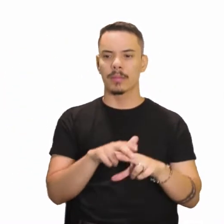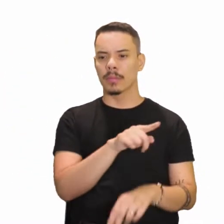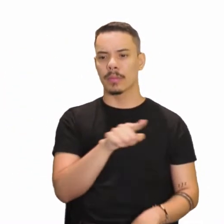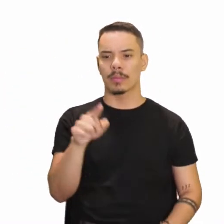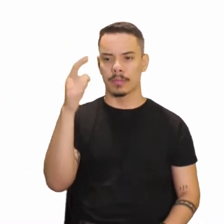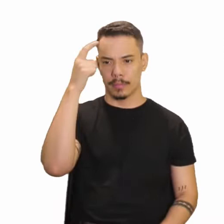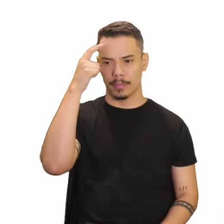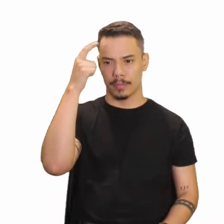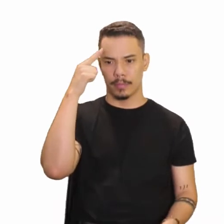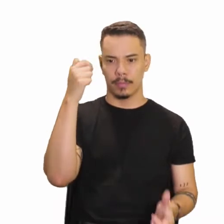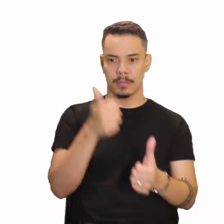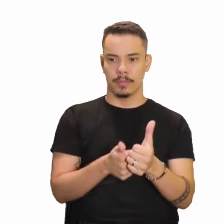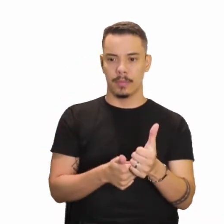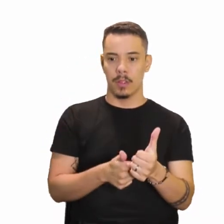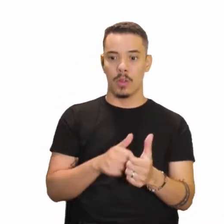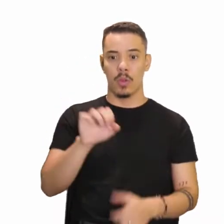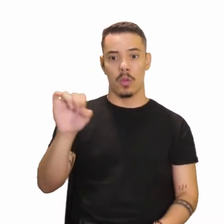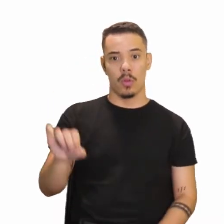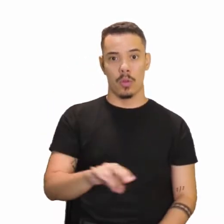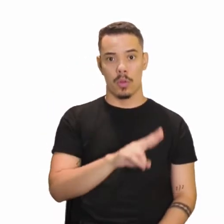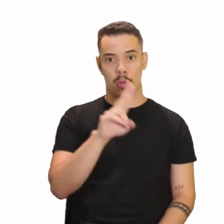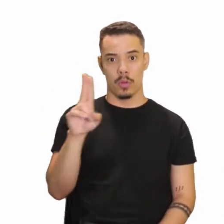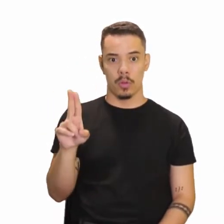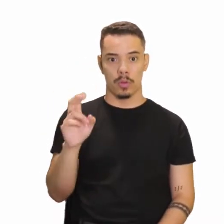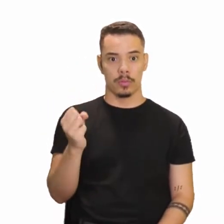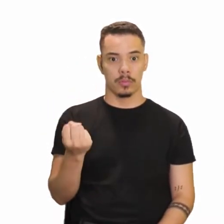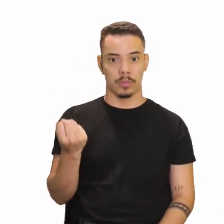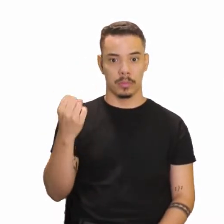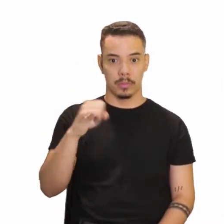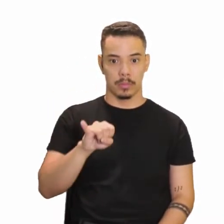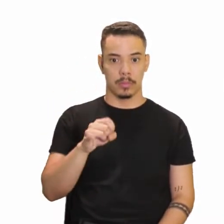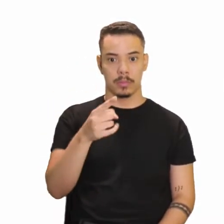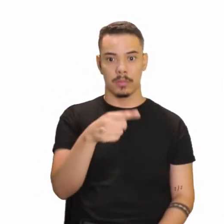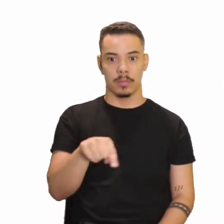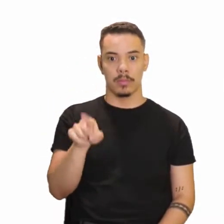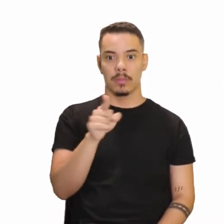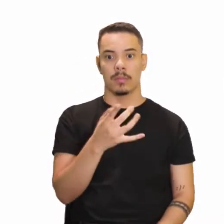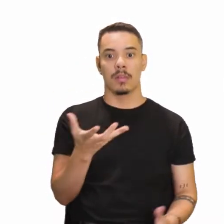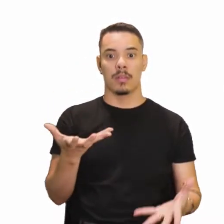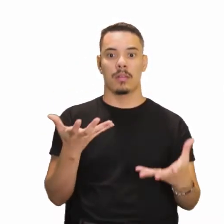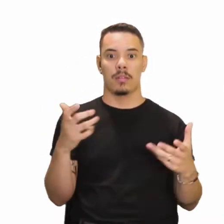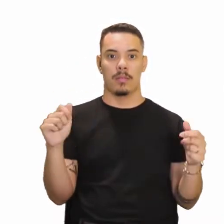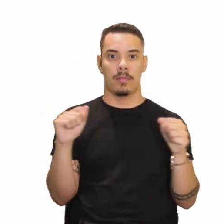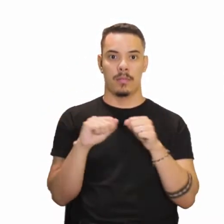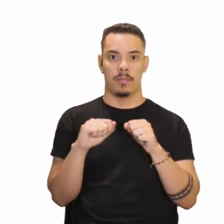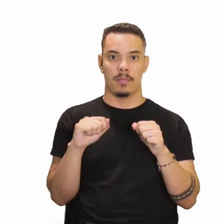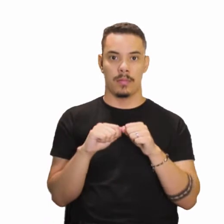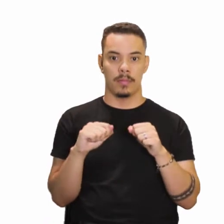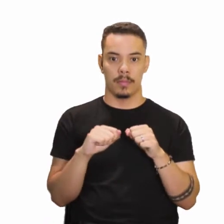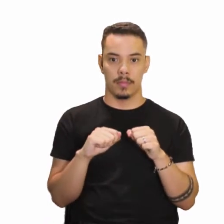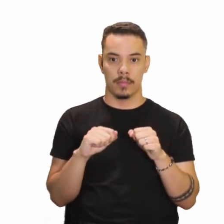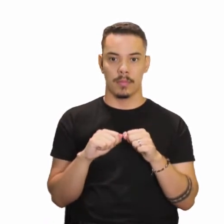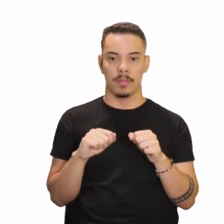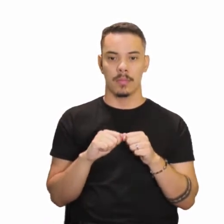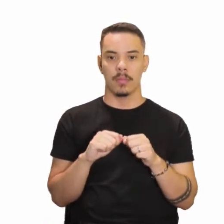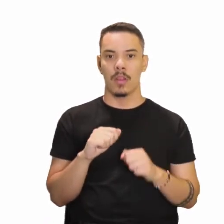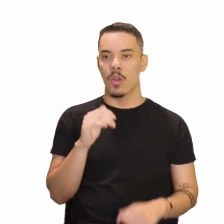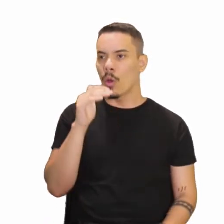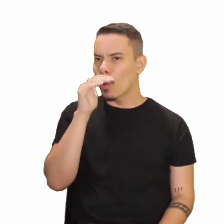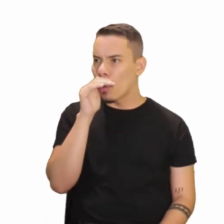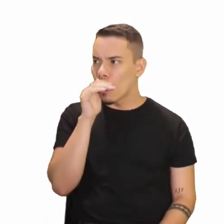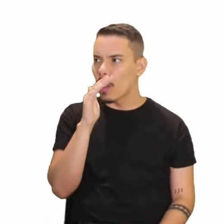pensando ou se você quer fazer um